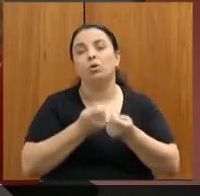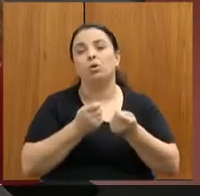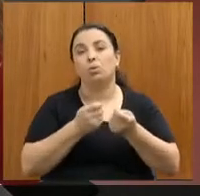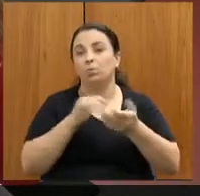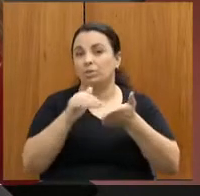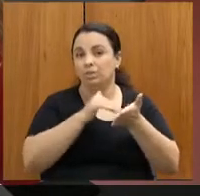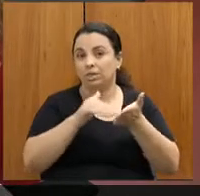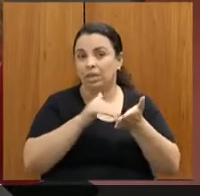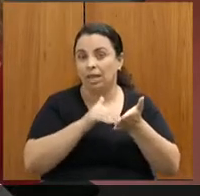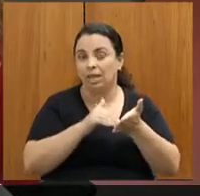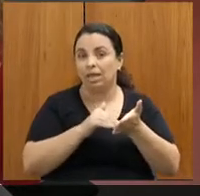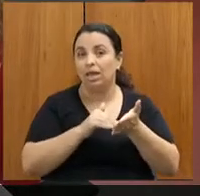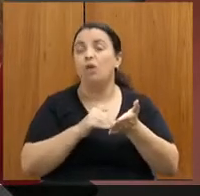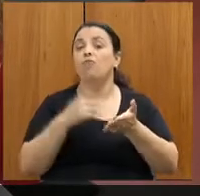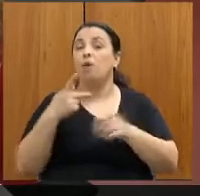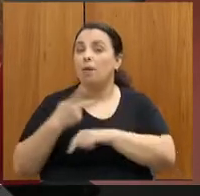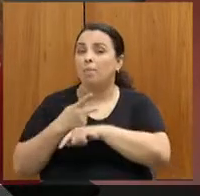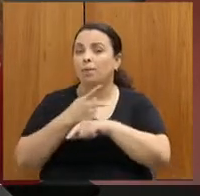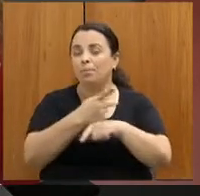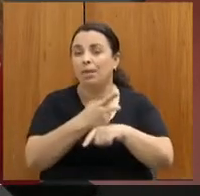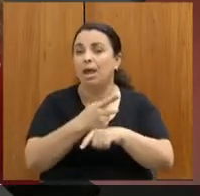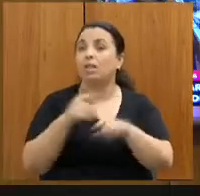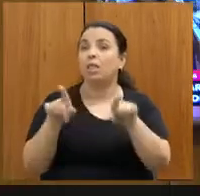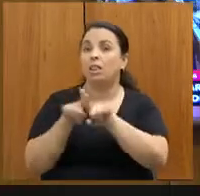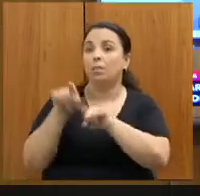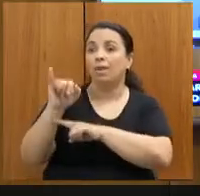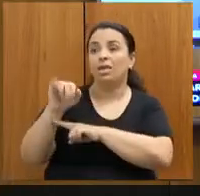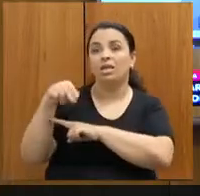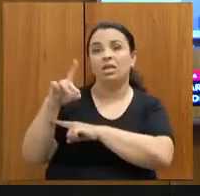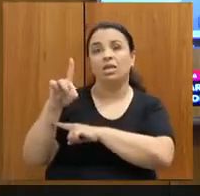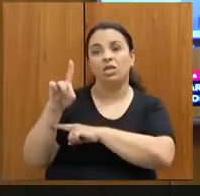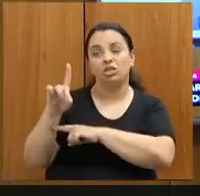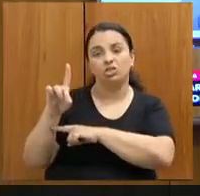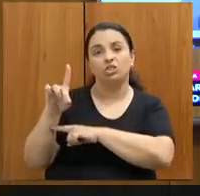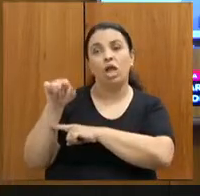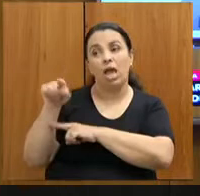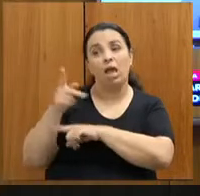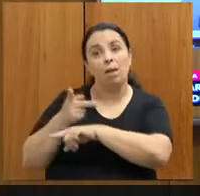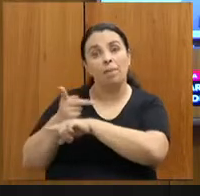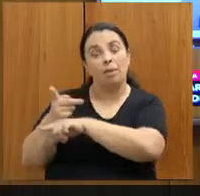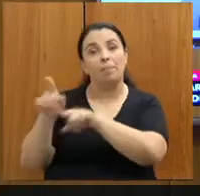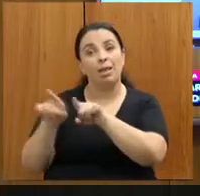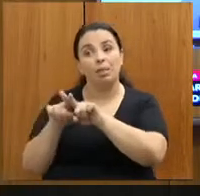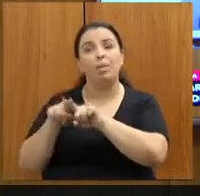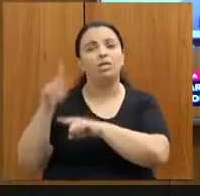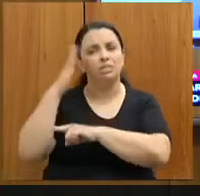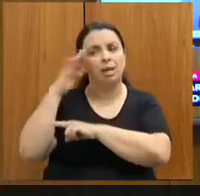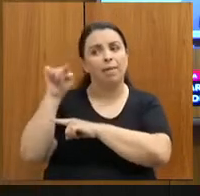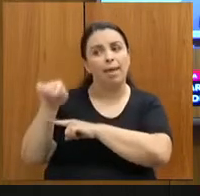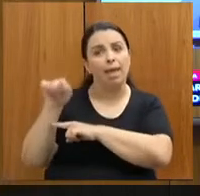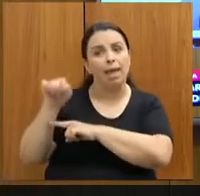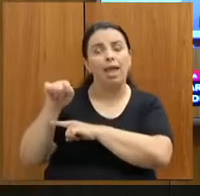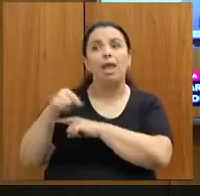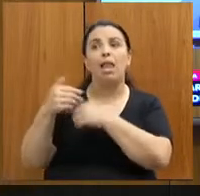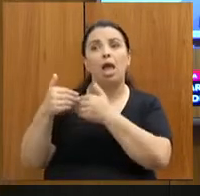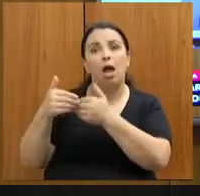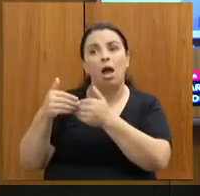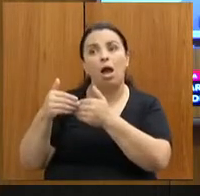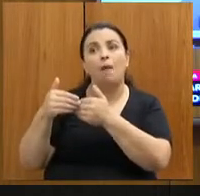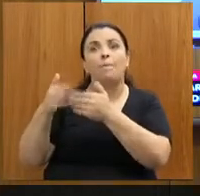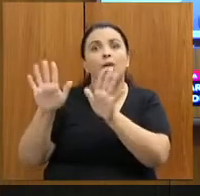sabemos que o Indy a porta de entrada das indústrias e uma referência muito importante tivemos